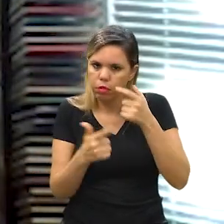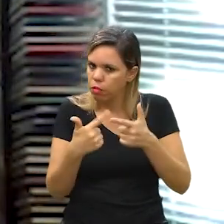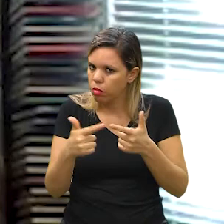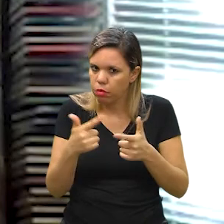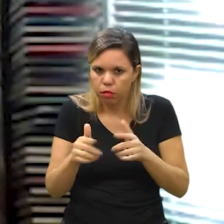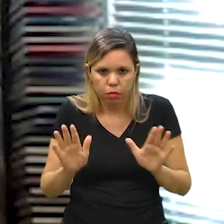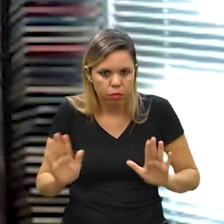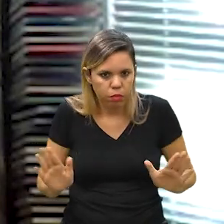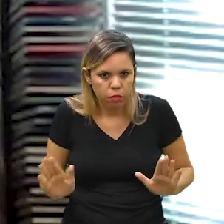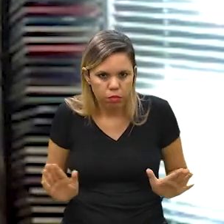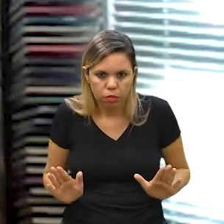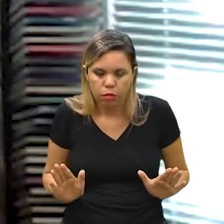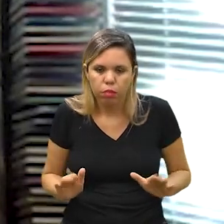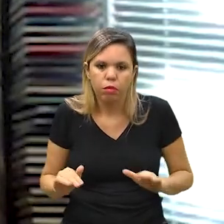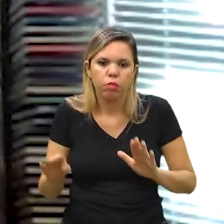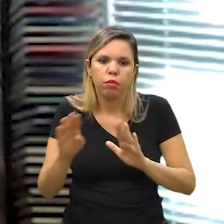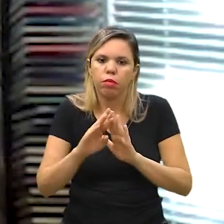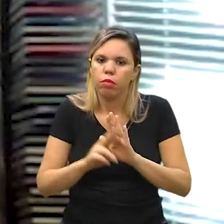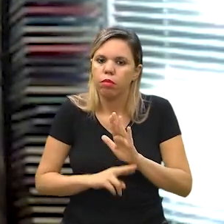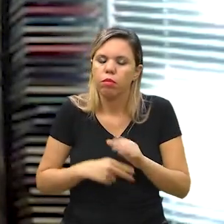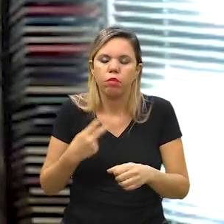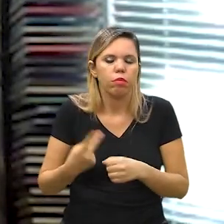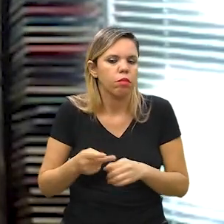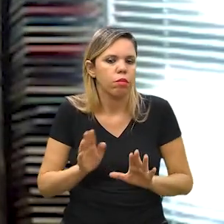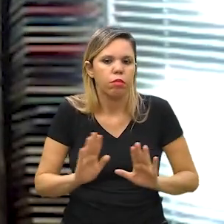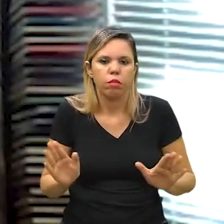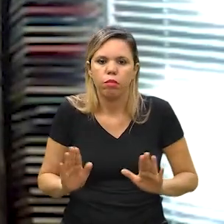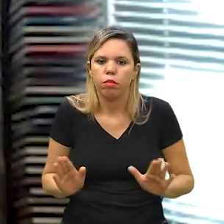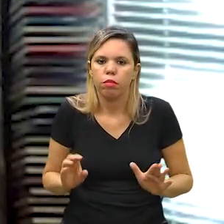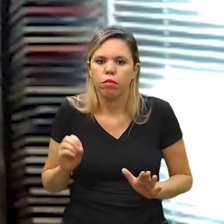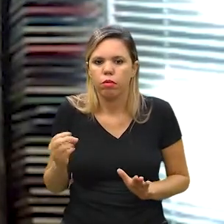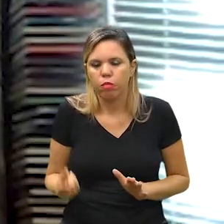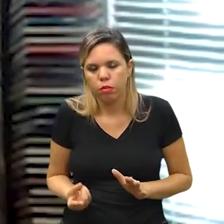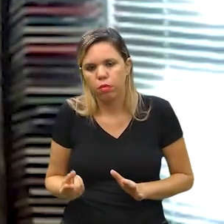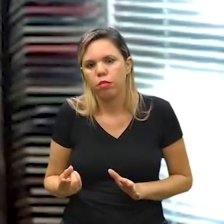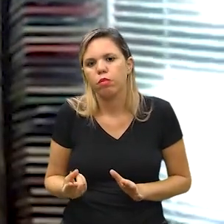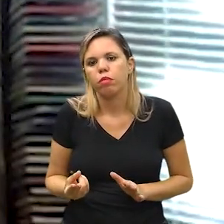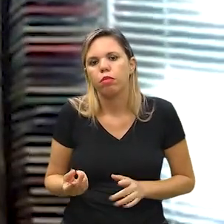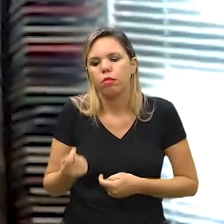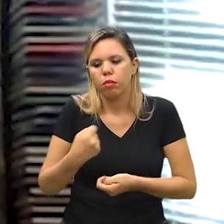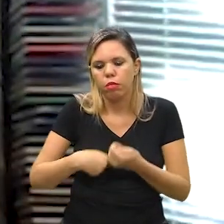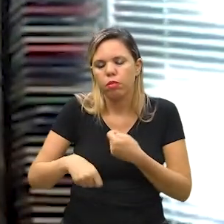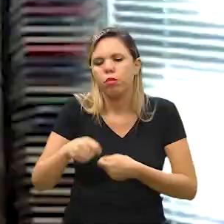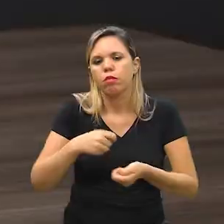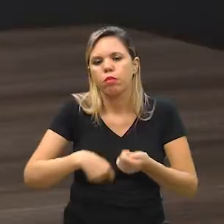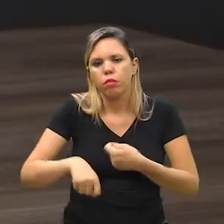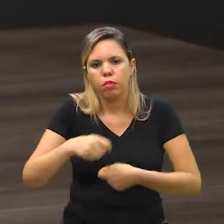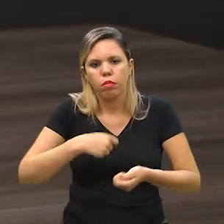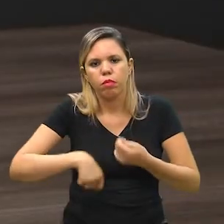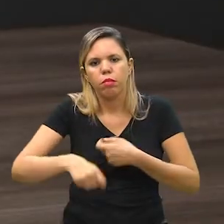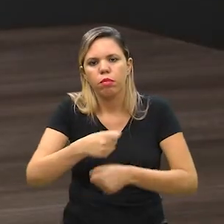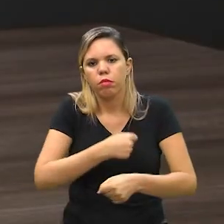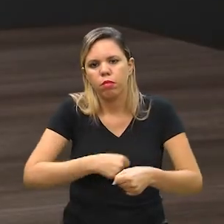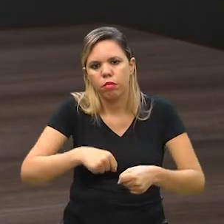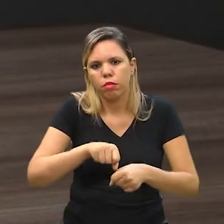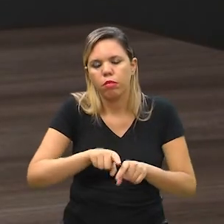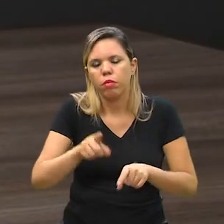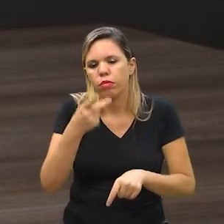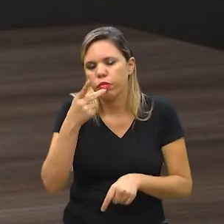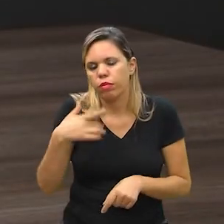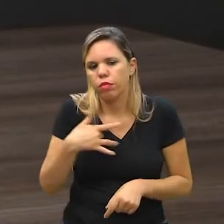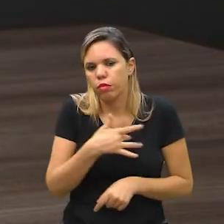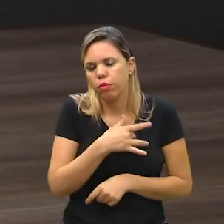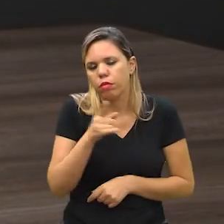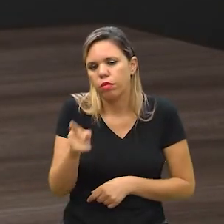não tenha problemas aí na padronização de um produto, né? Ou na questão da manipulação. Até porque você falou da questão